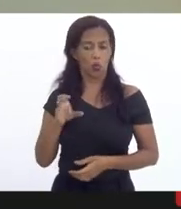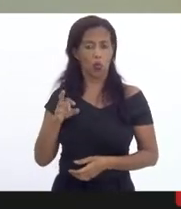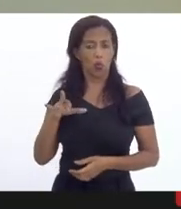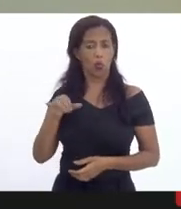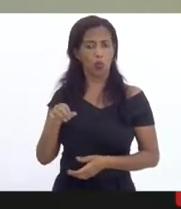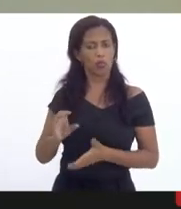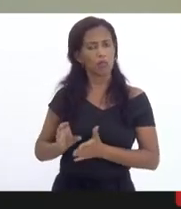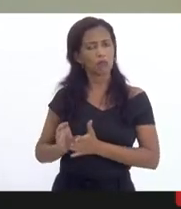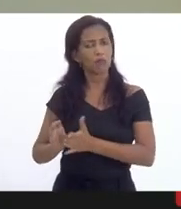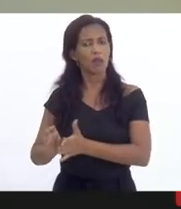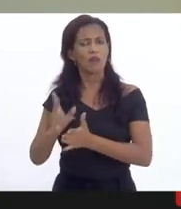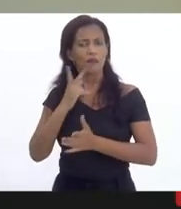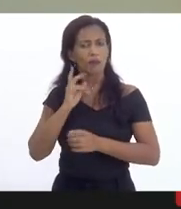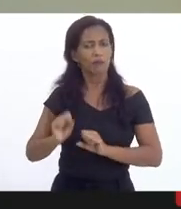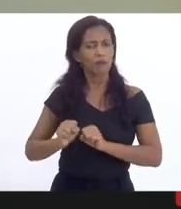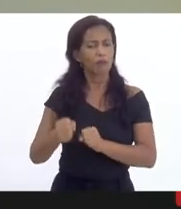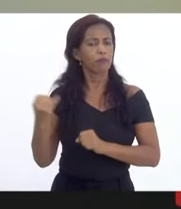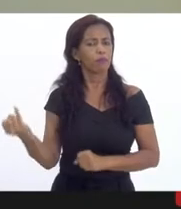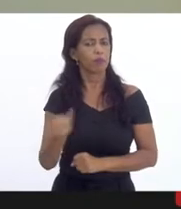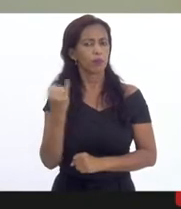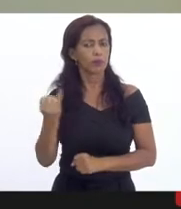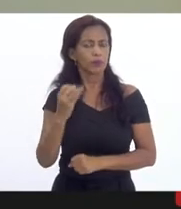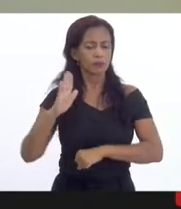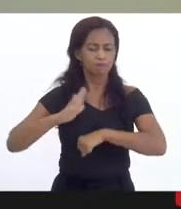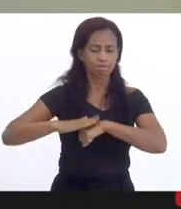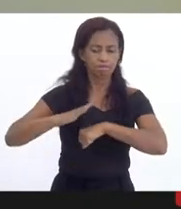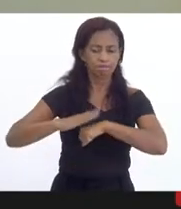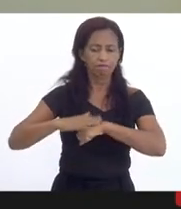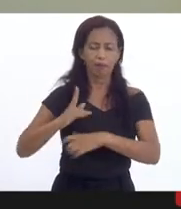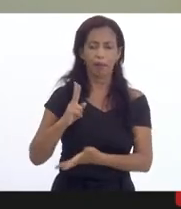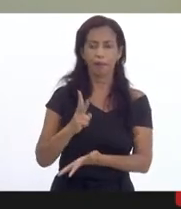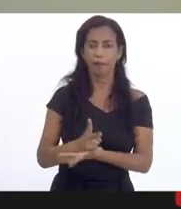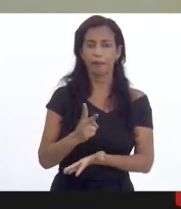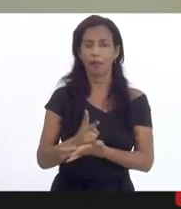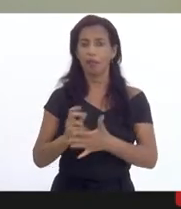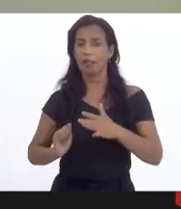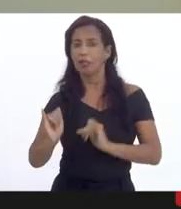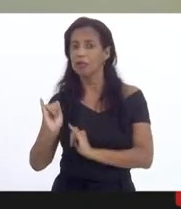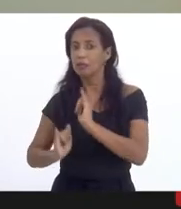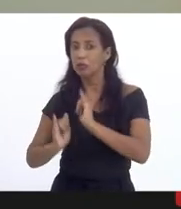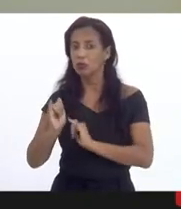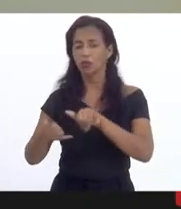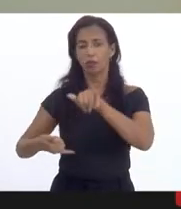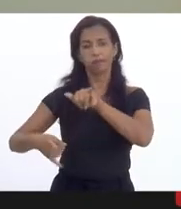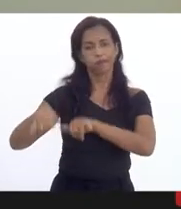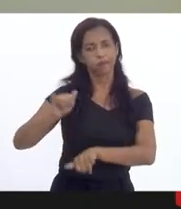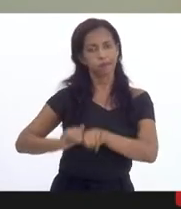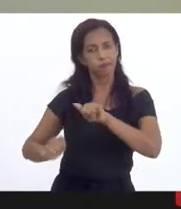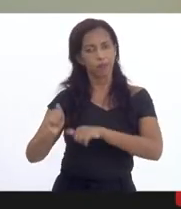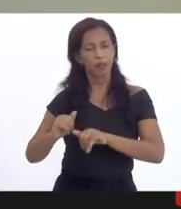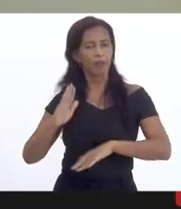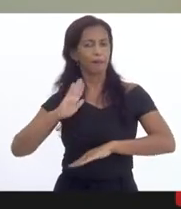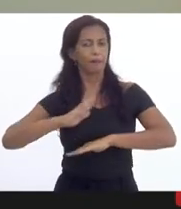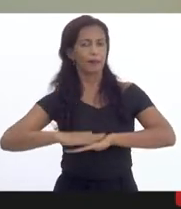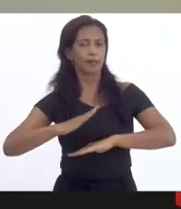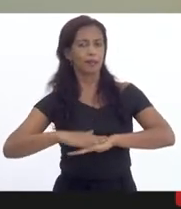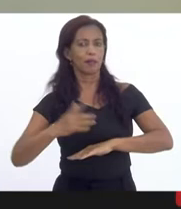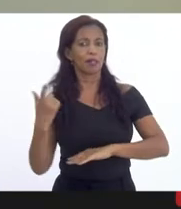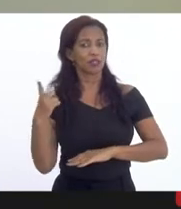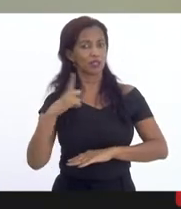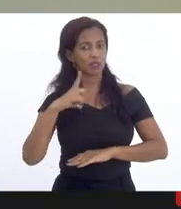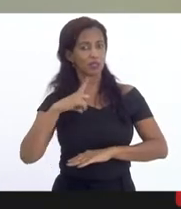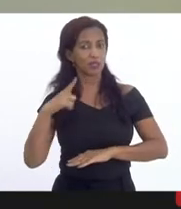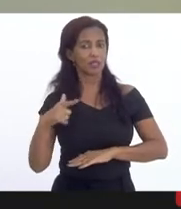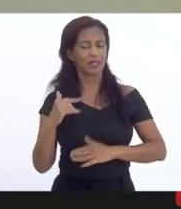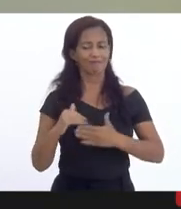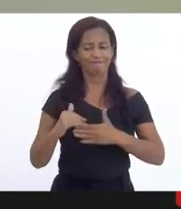reforça a importância da gente cada vez mais estabelecer a permanência das indústrias químicas, que cada vez mais têm saído do